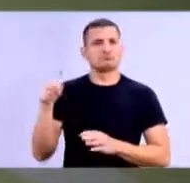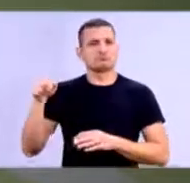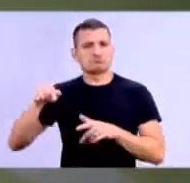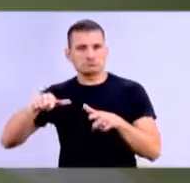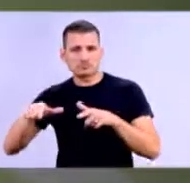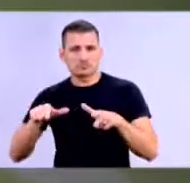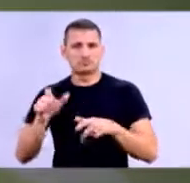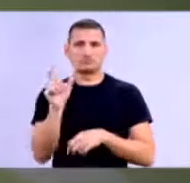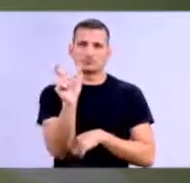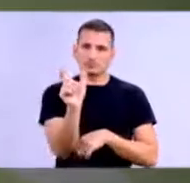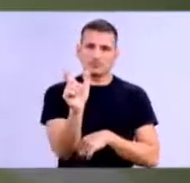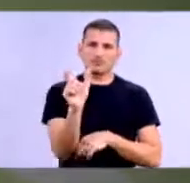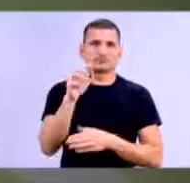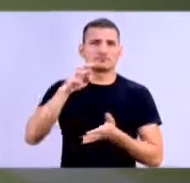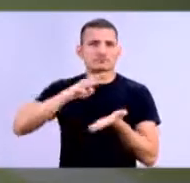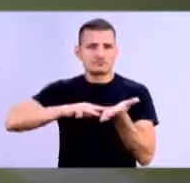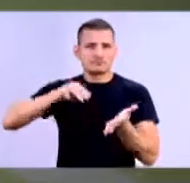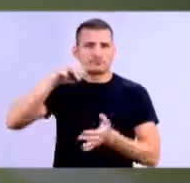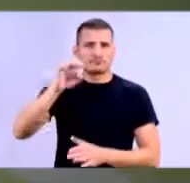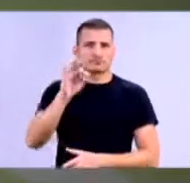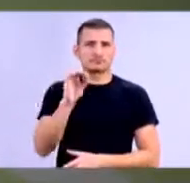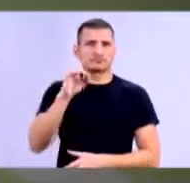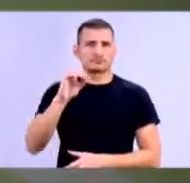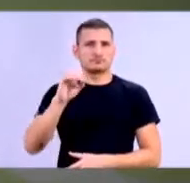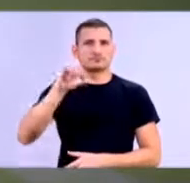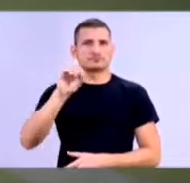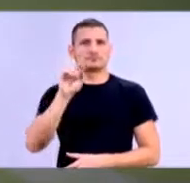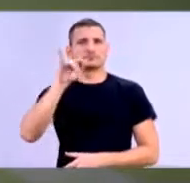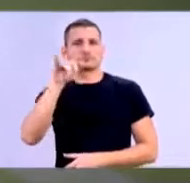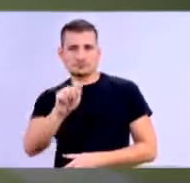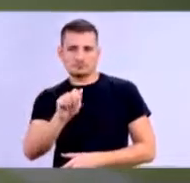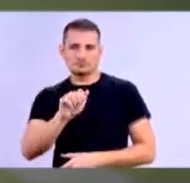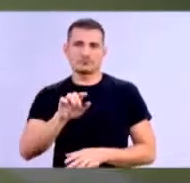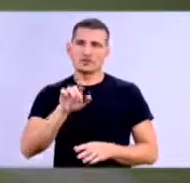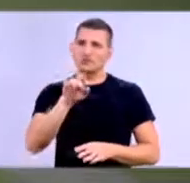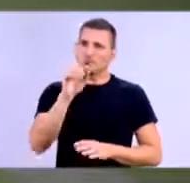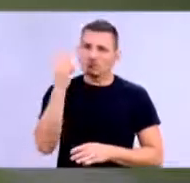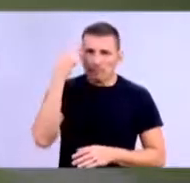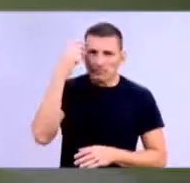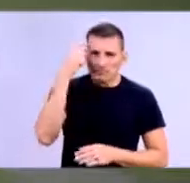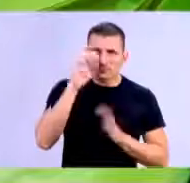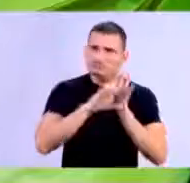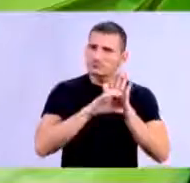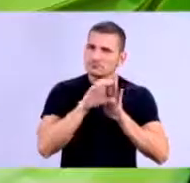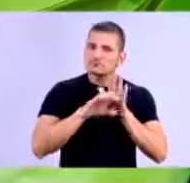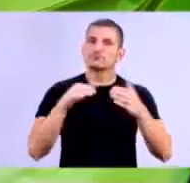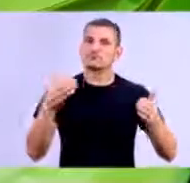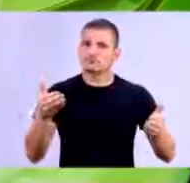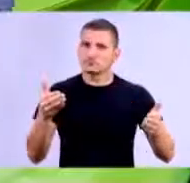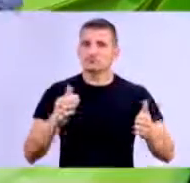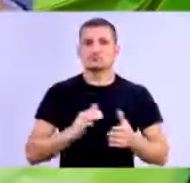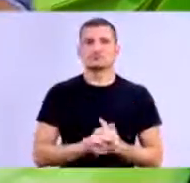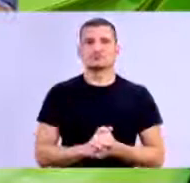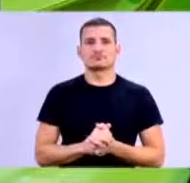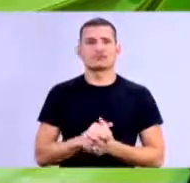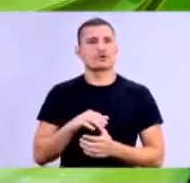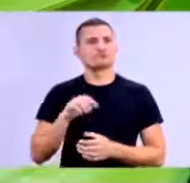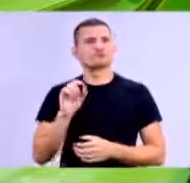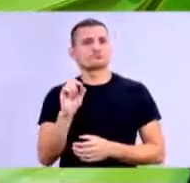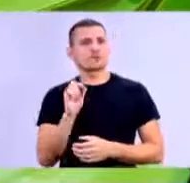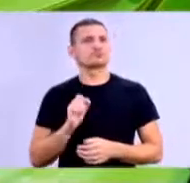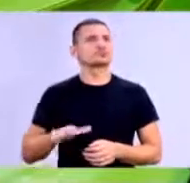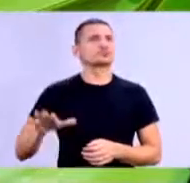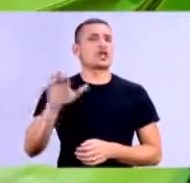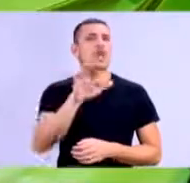a palavra metodologia. Mas já parou para pensar no conceito dessa palavra? De modo geral, podemos dizer que é